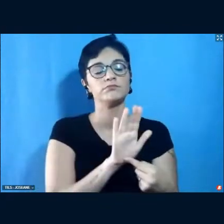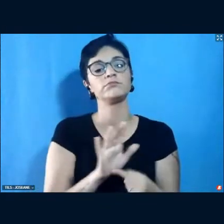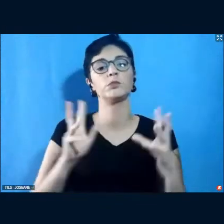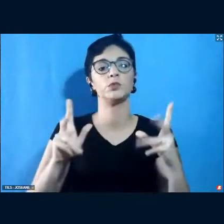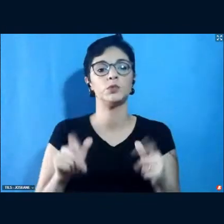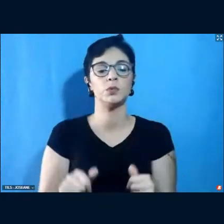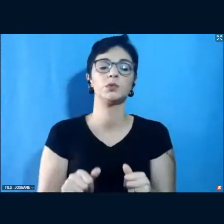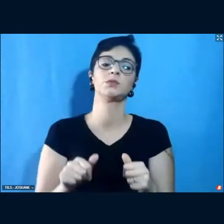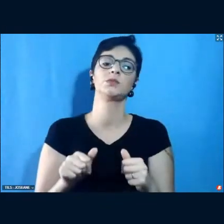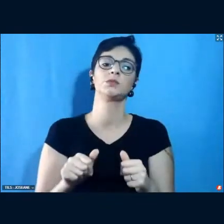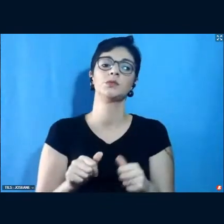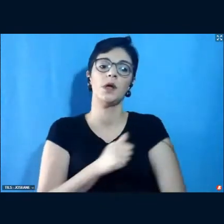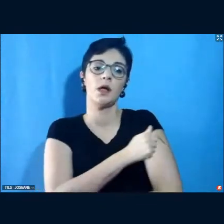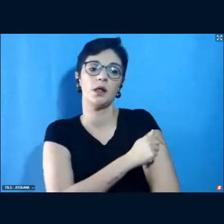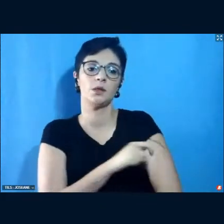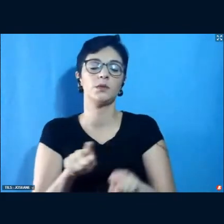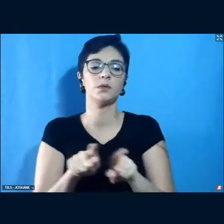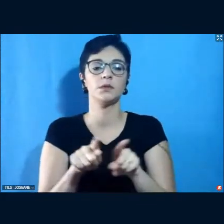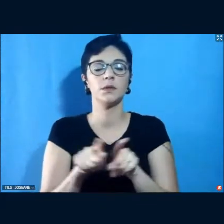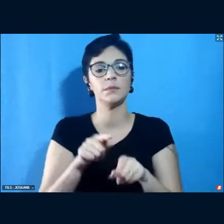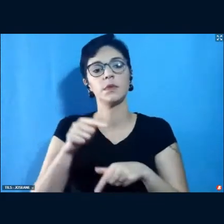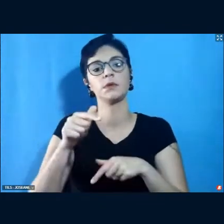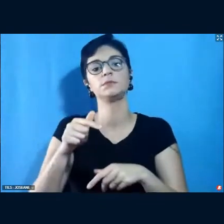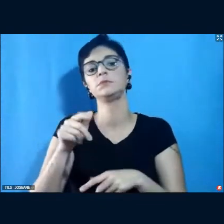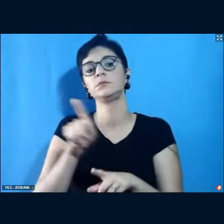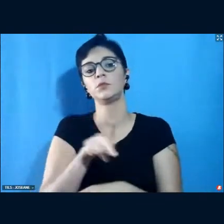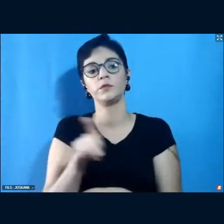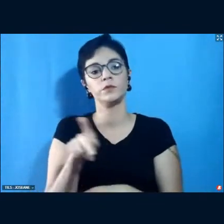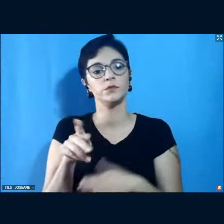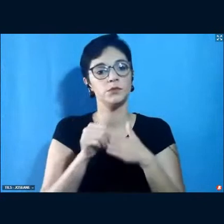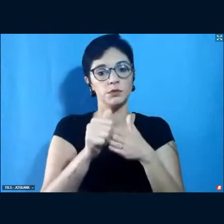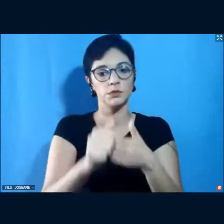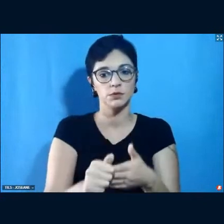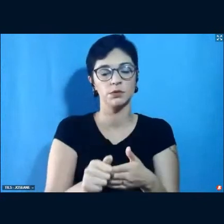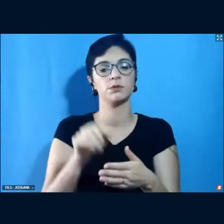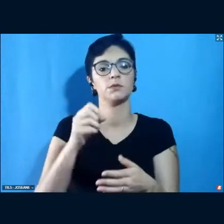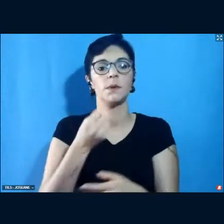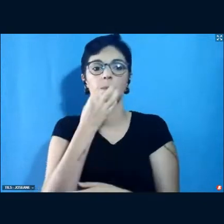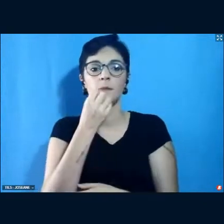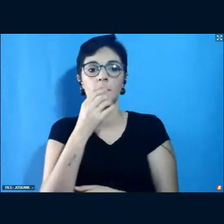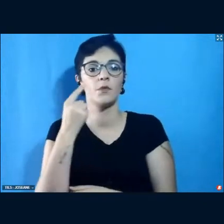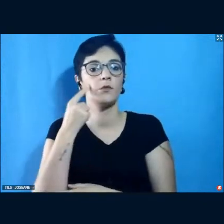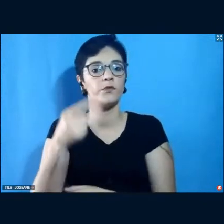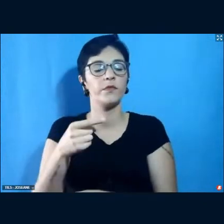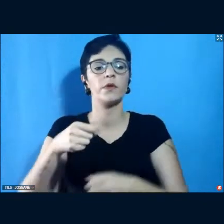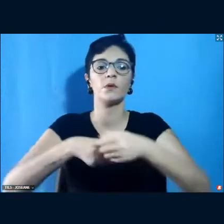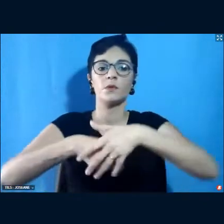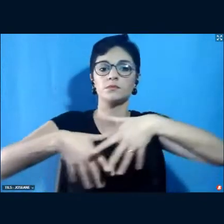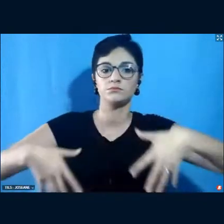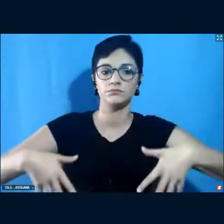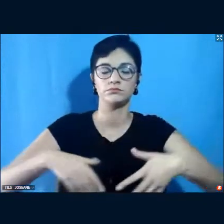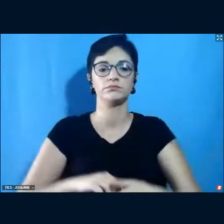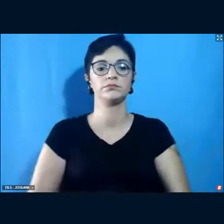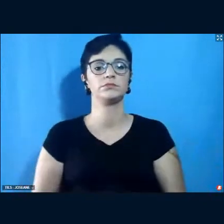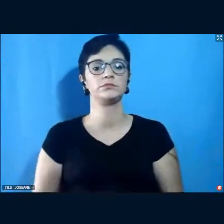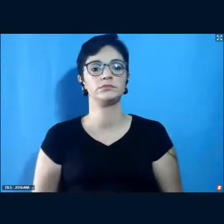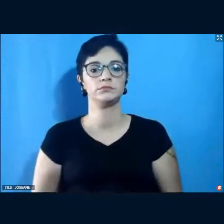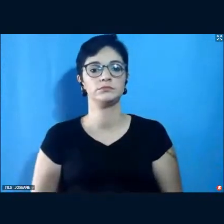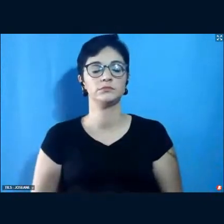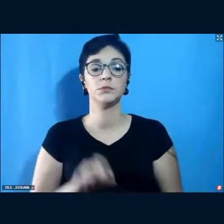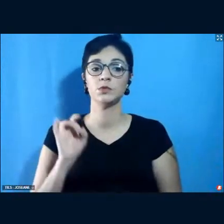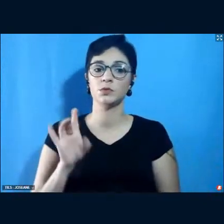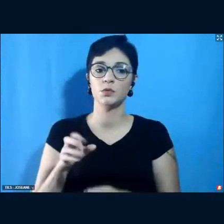bom ver a extensão da UFPEL com trabalhos tão relevantes. André, eu posso fazer uma sugestão que foi que eu fiz